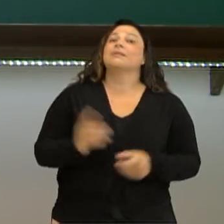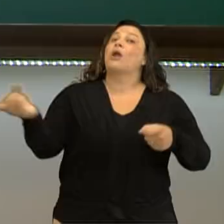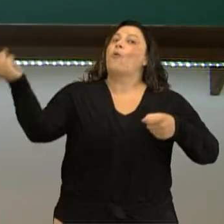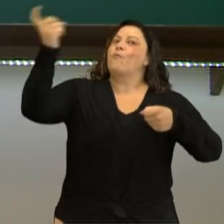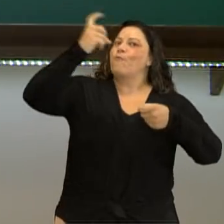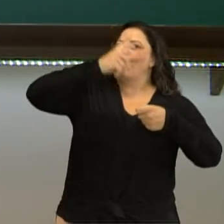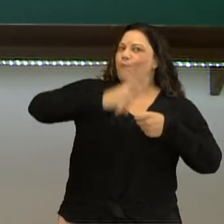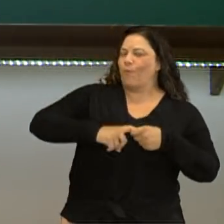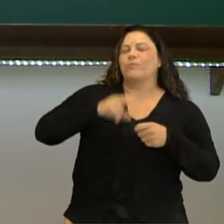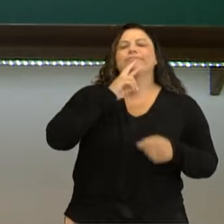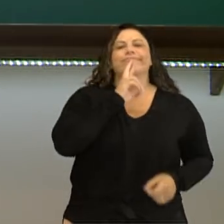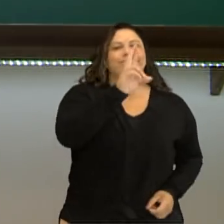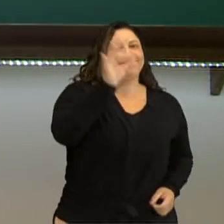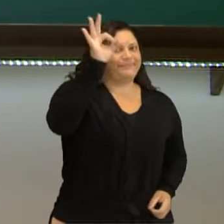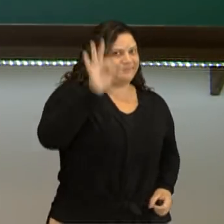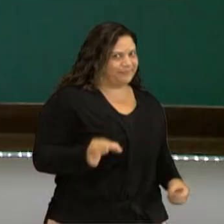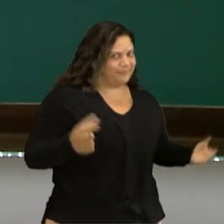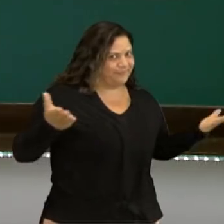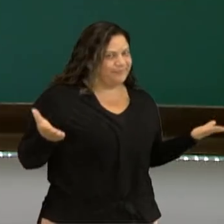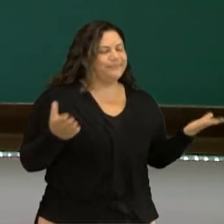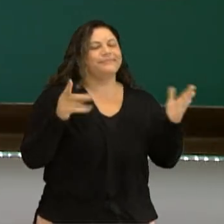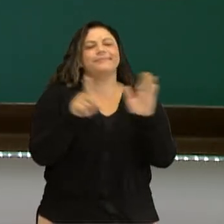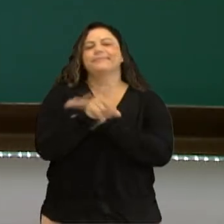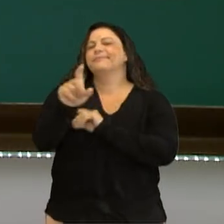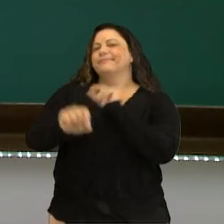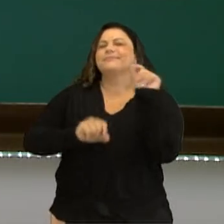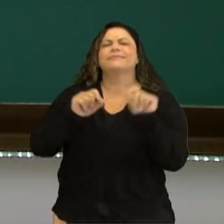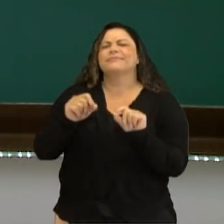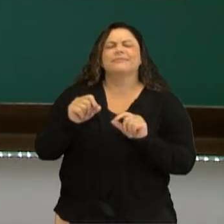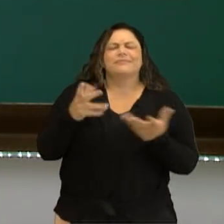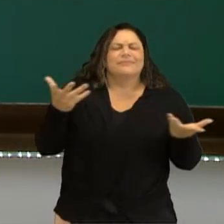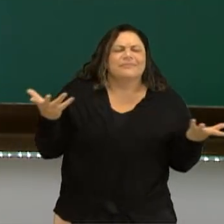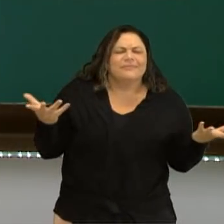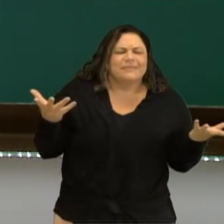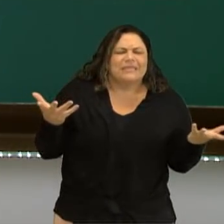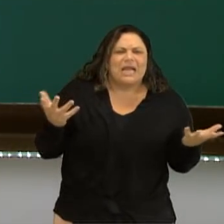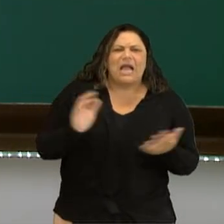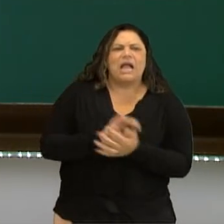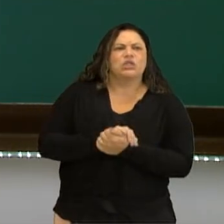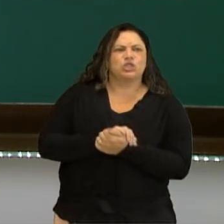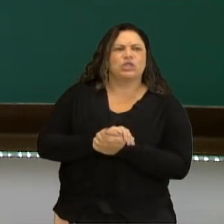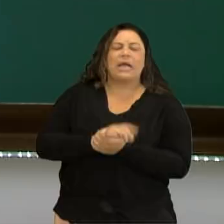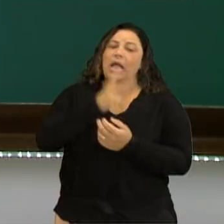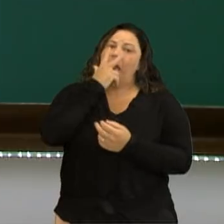Voltamos para ver a resposta correta do quiz. E aí, o que você acha? Será